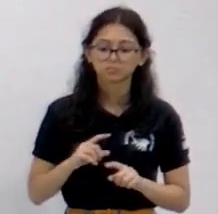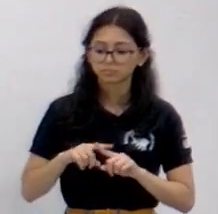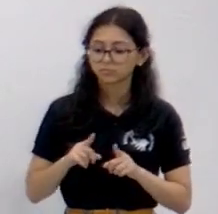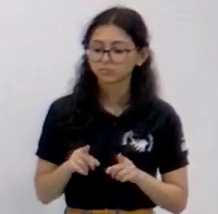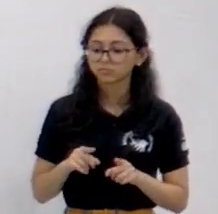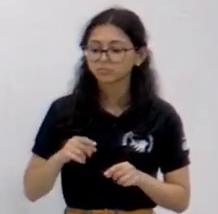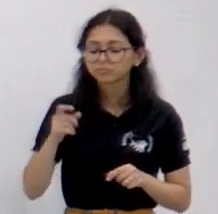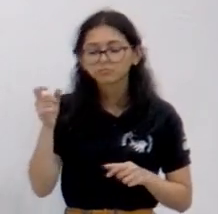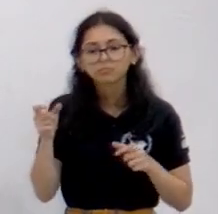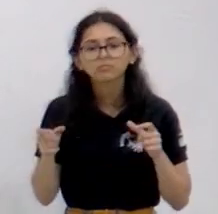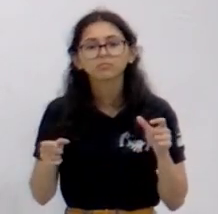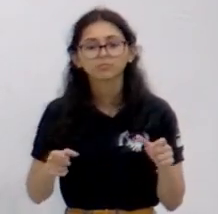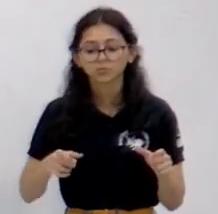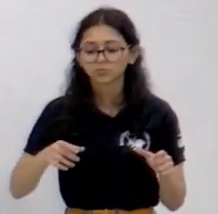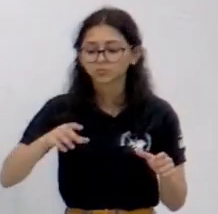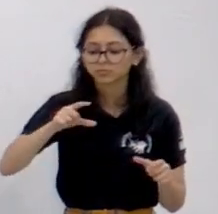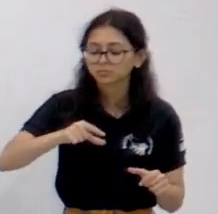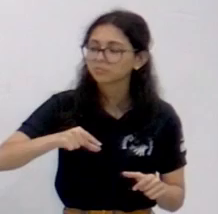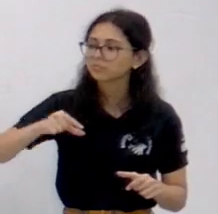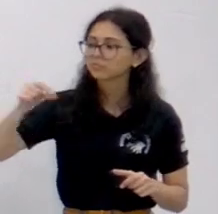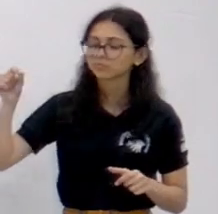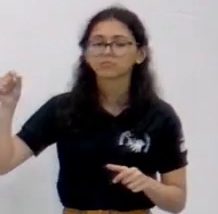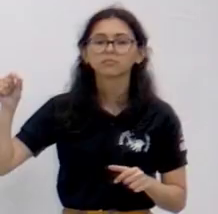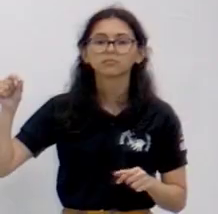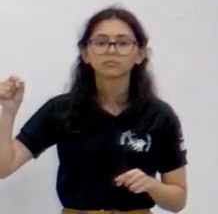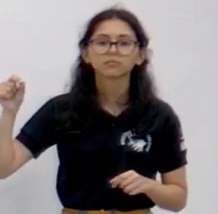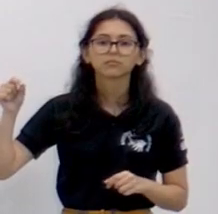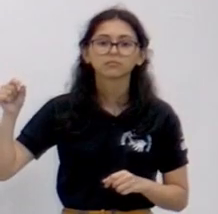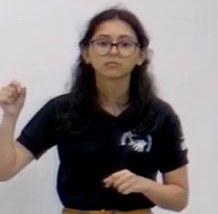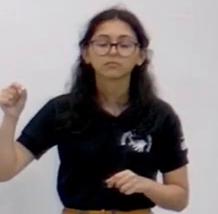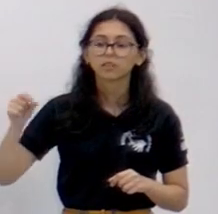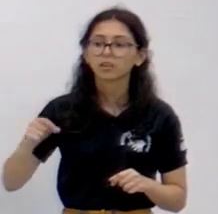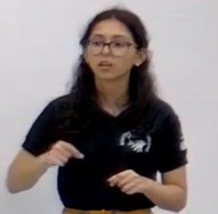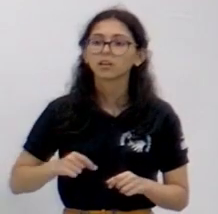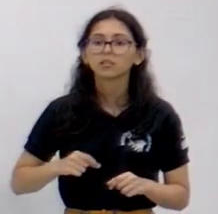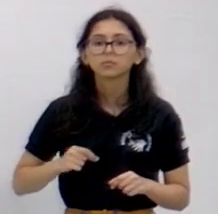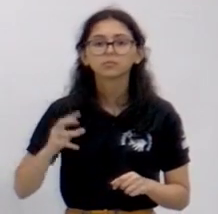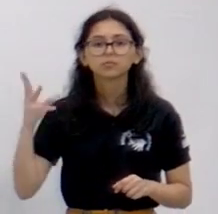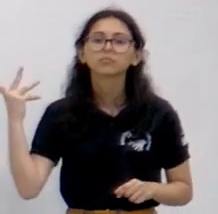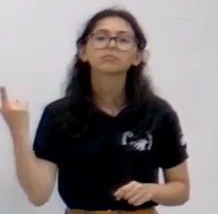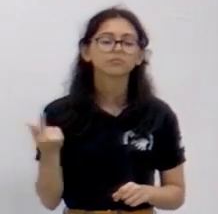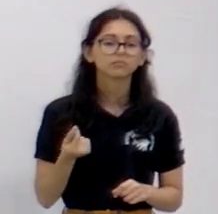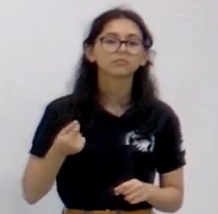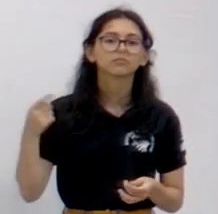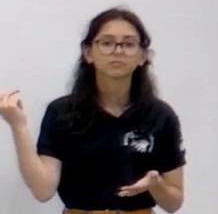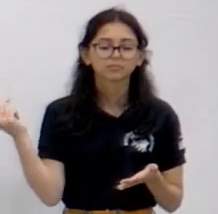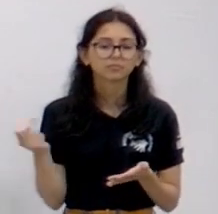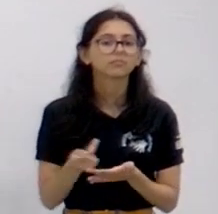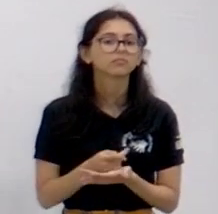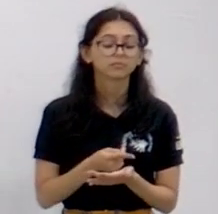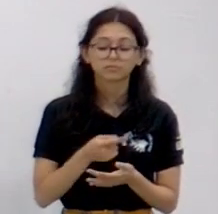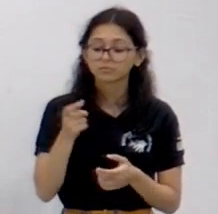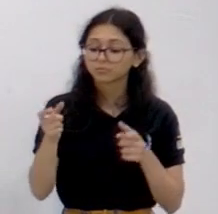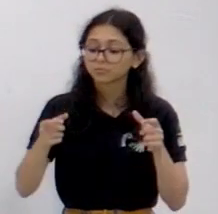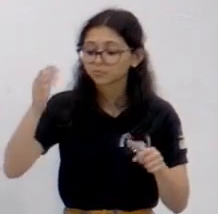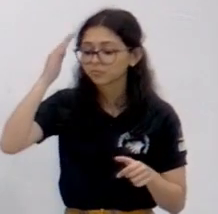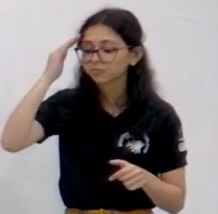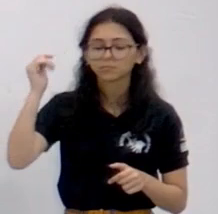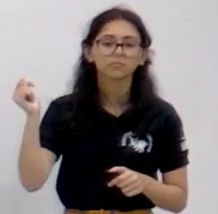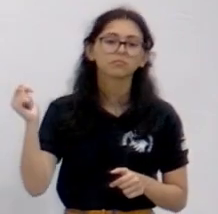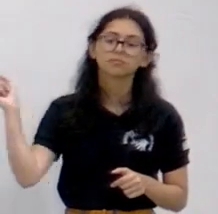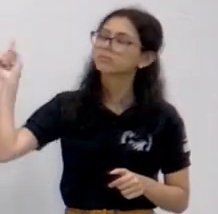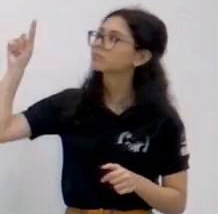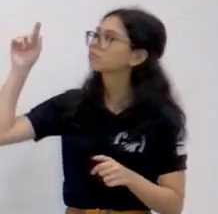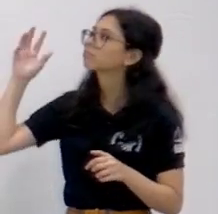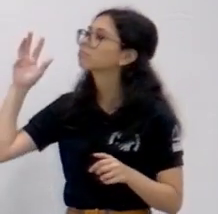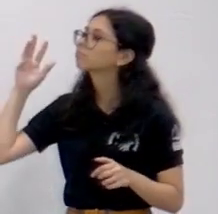são separados, e 9.700 também voltam, e apenas 300 homens permanecem com Gideão para